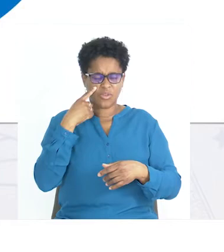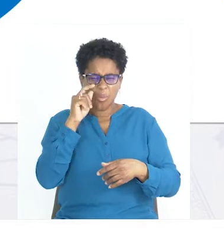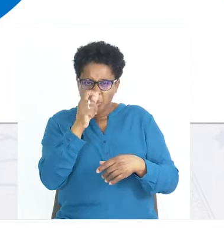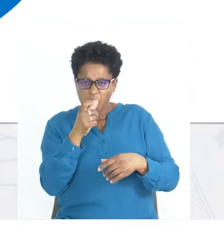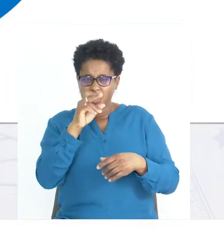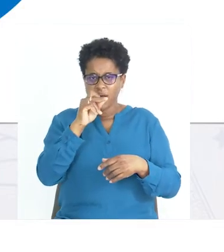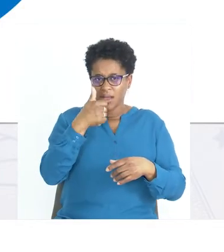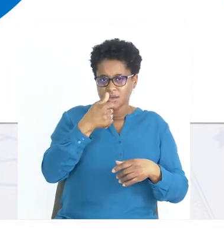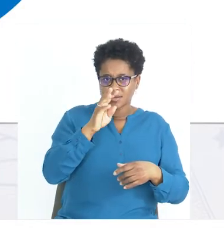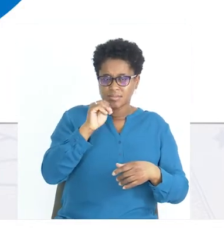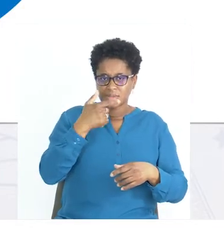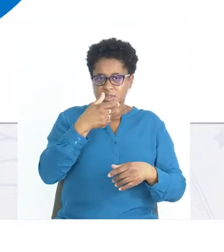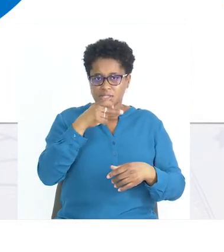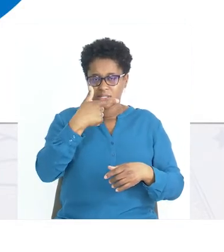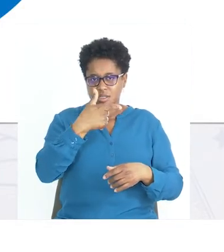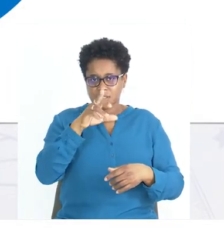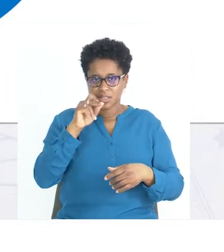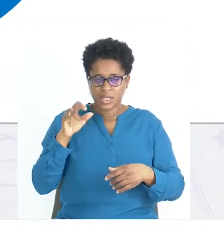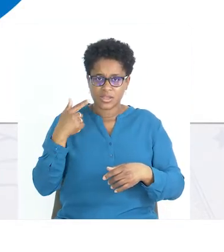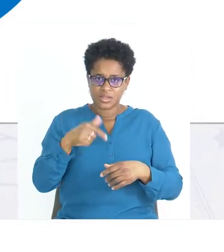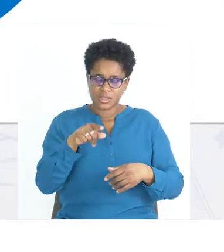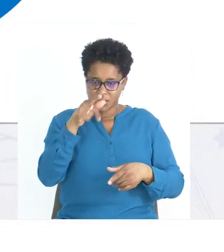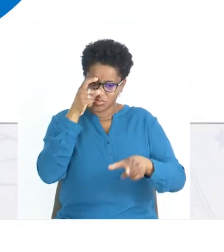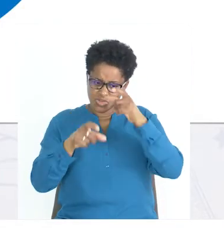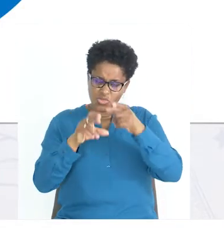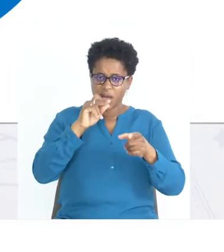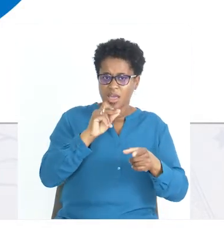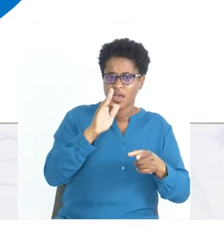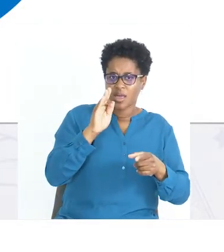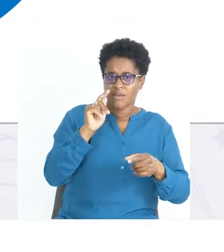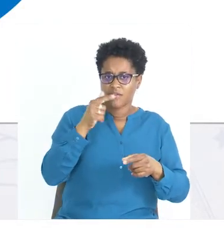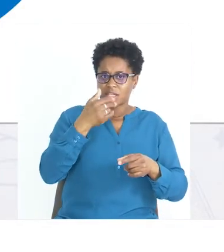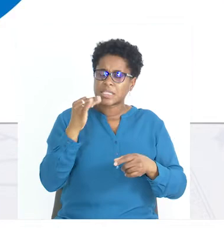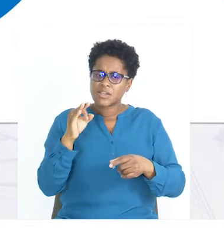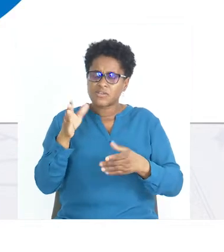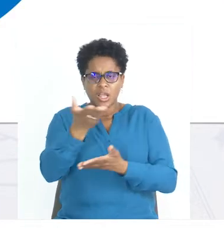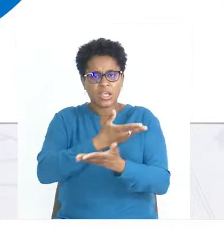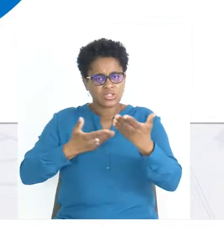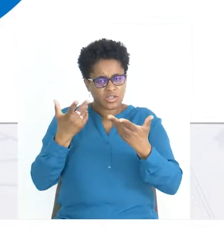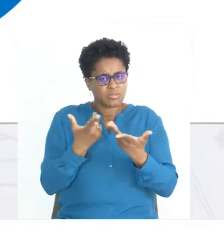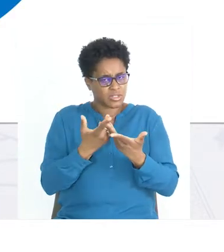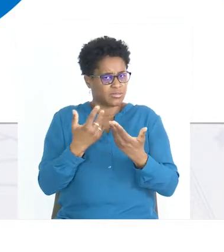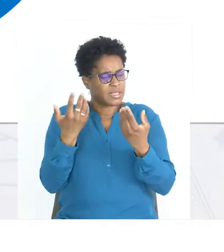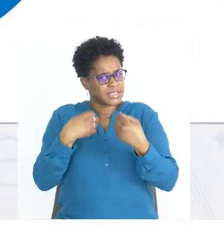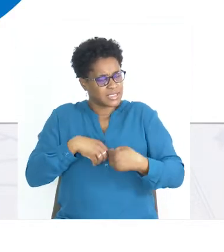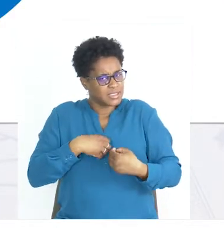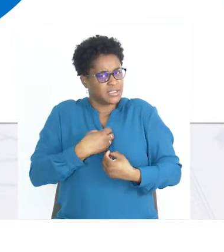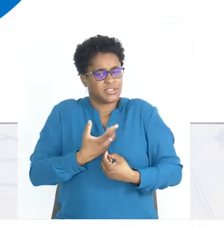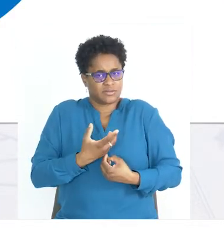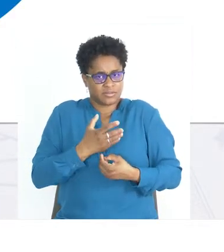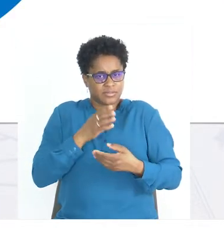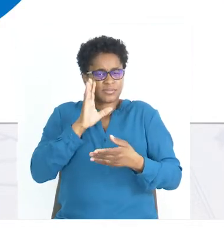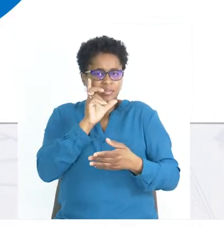pouco abstrato. Portanto, aí tu podes encontrar expressões afetivas, que mostram aquele relacionamento íntimo, uma sintaxe